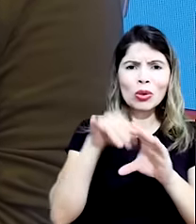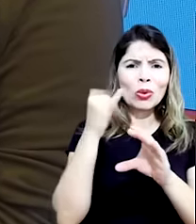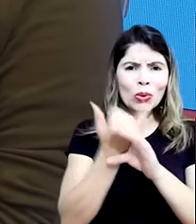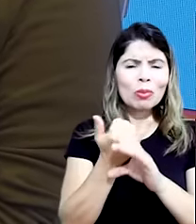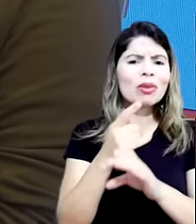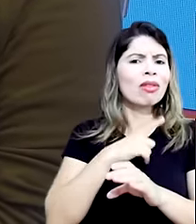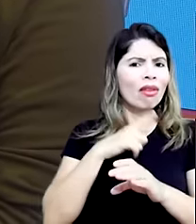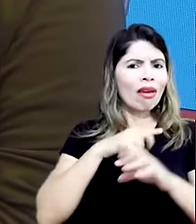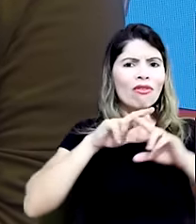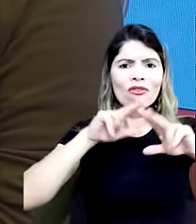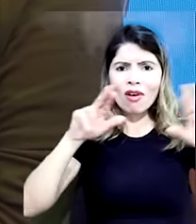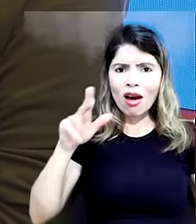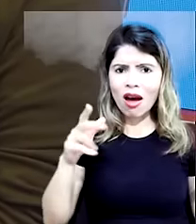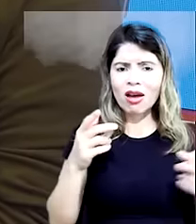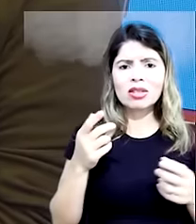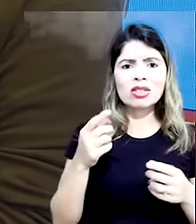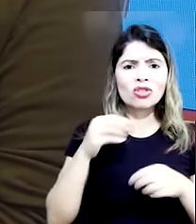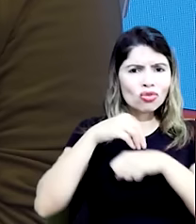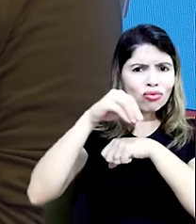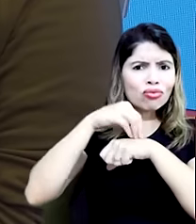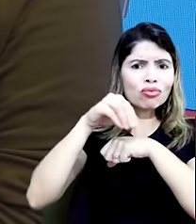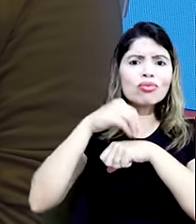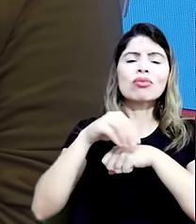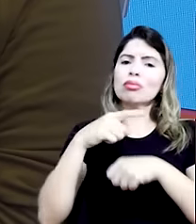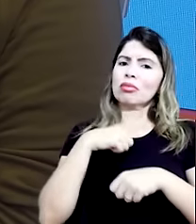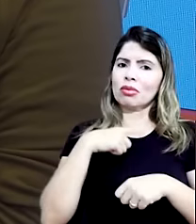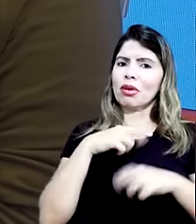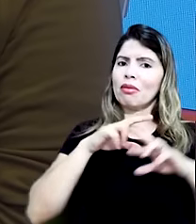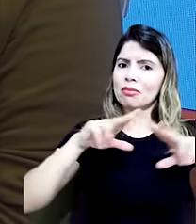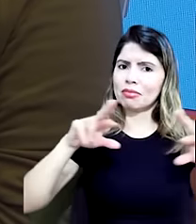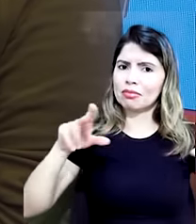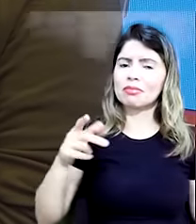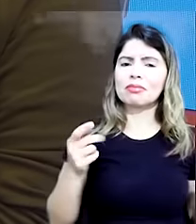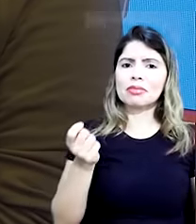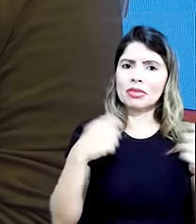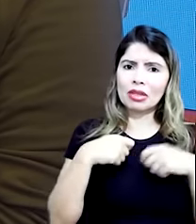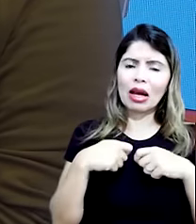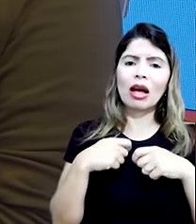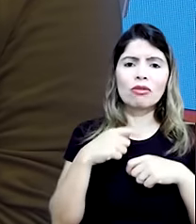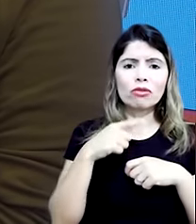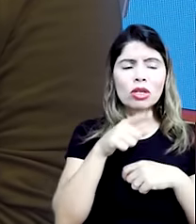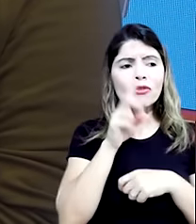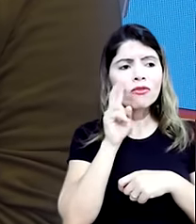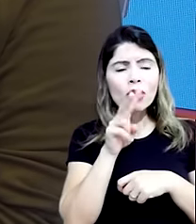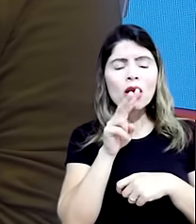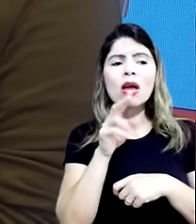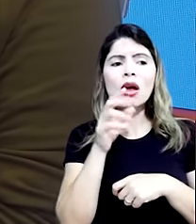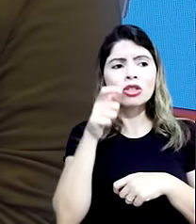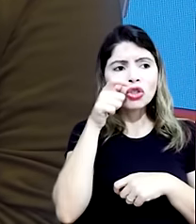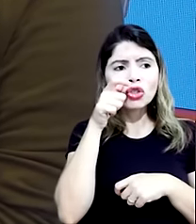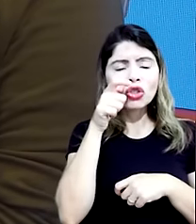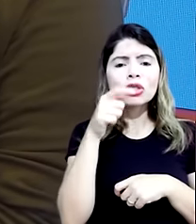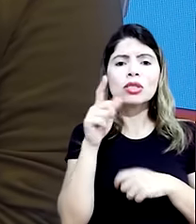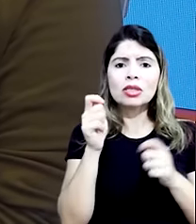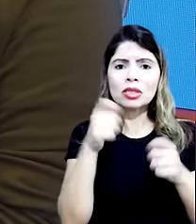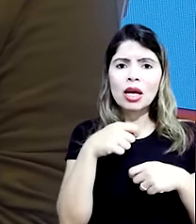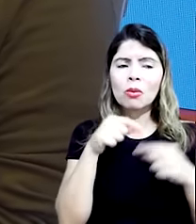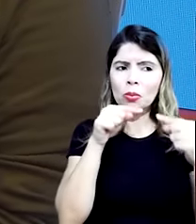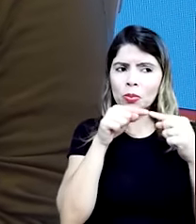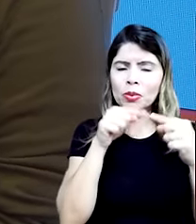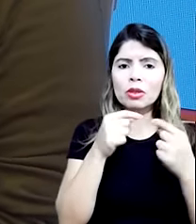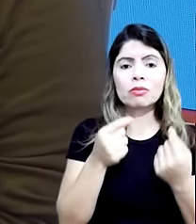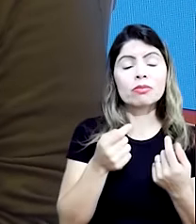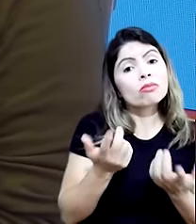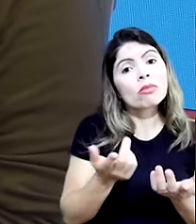traz várias inspirações ele te traz várias coisas que dá para você ir ir ir trabalhando e assim é é errou Tá